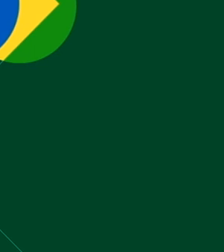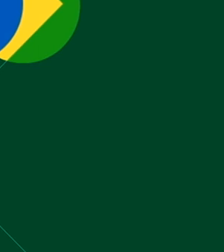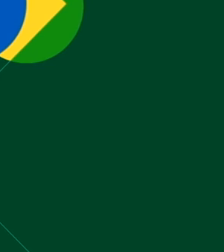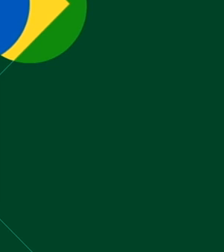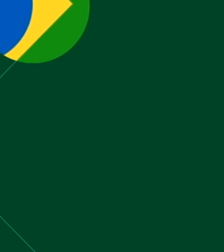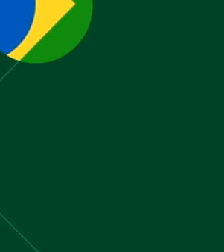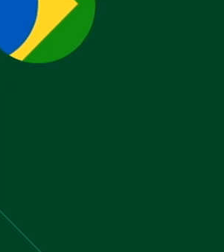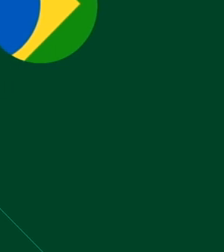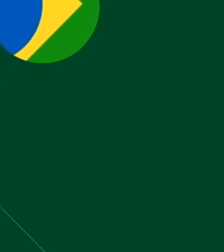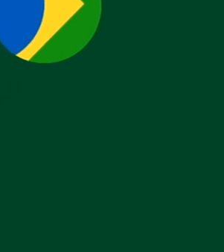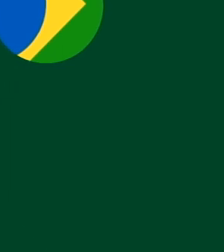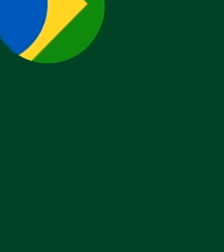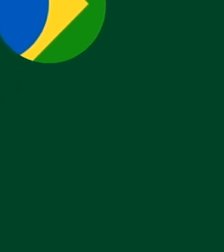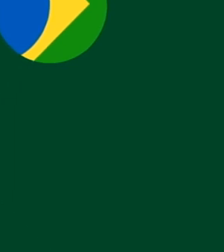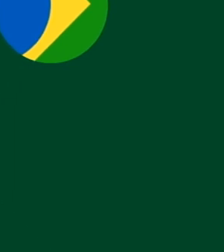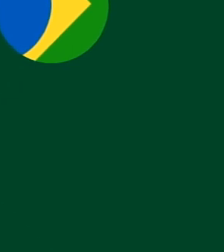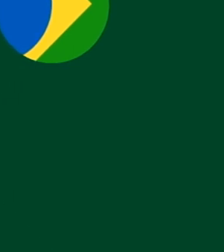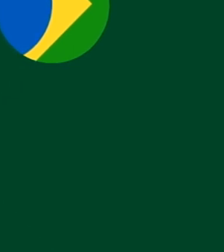Momento Saúde